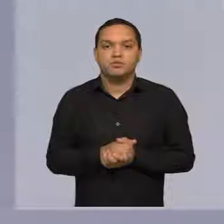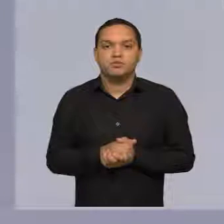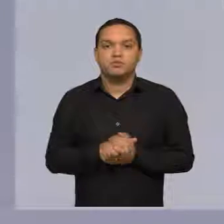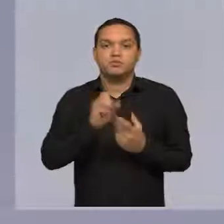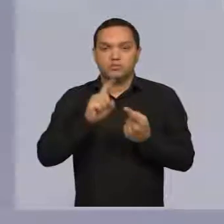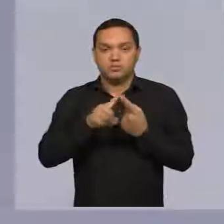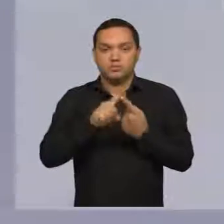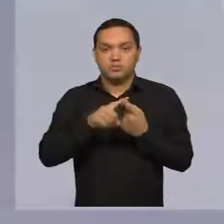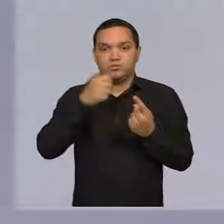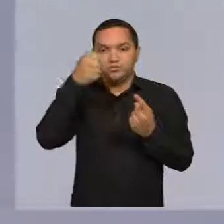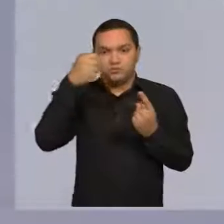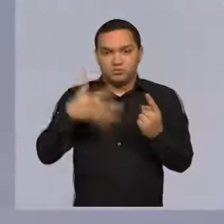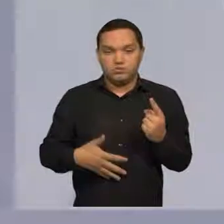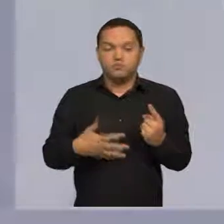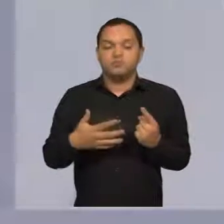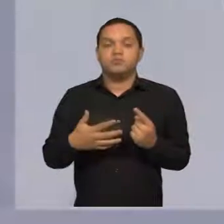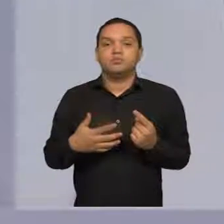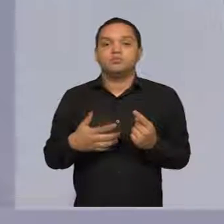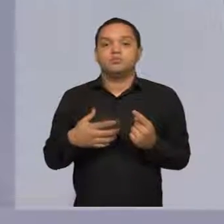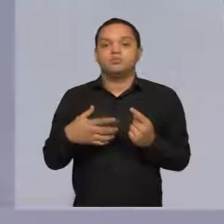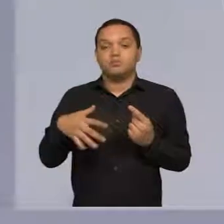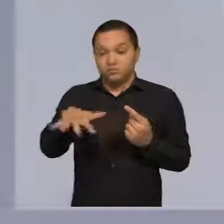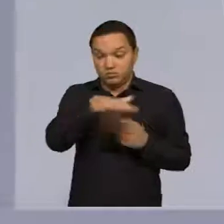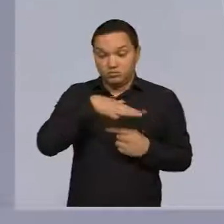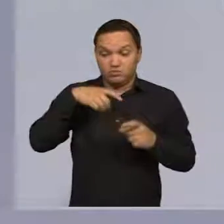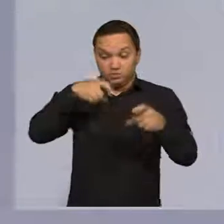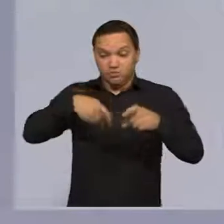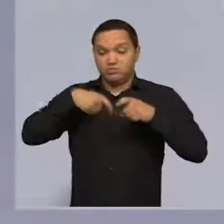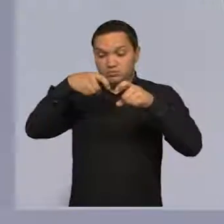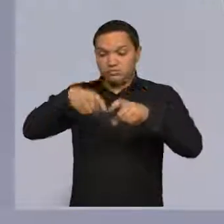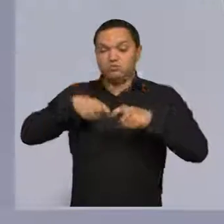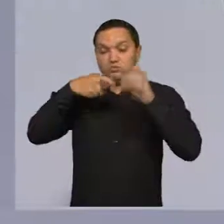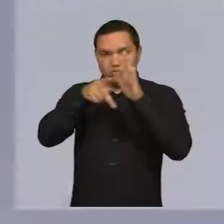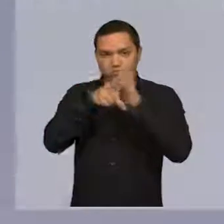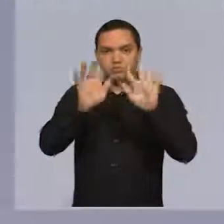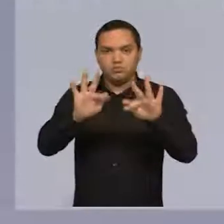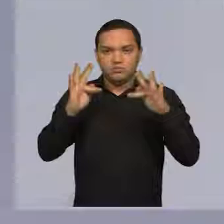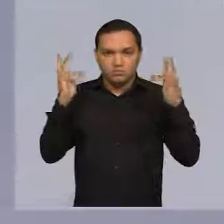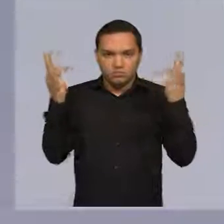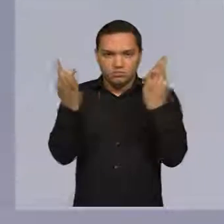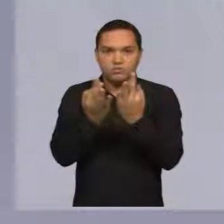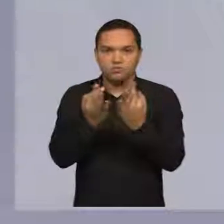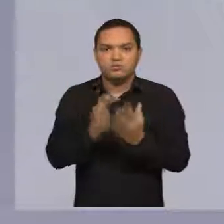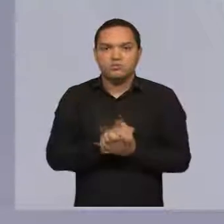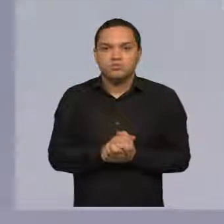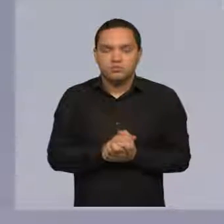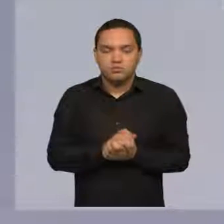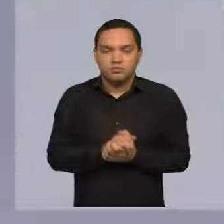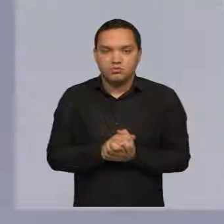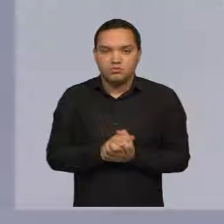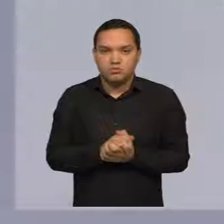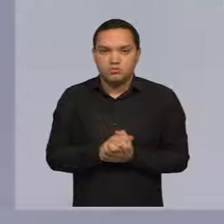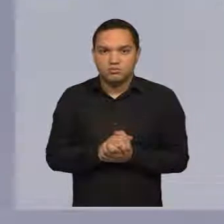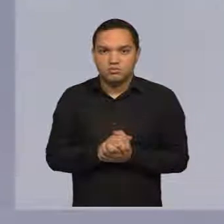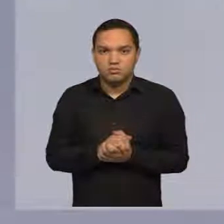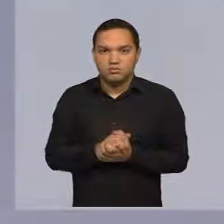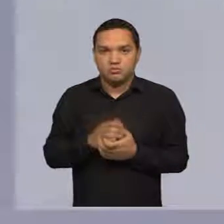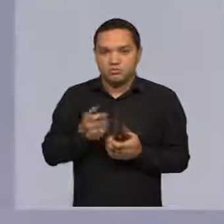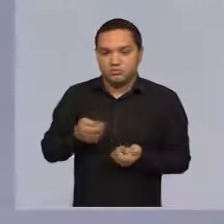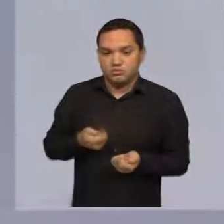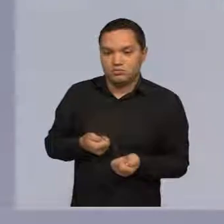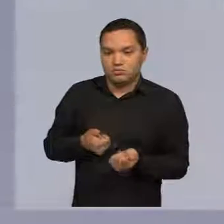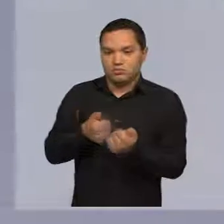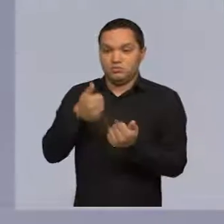Objetivou também, isso precisa ser dito ainda na perspectiva da agricultura familiar, a concessão do